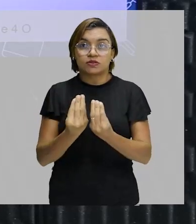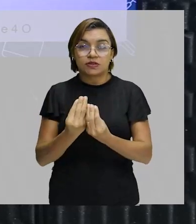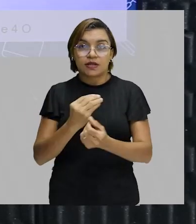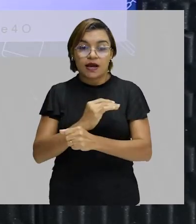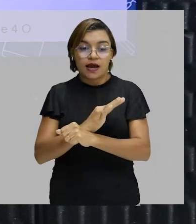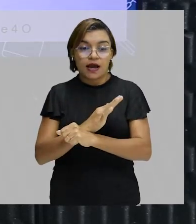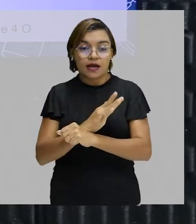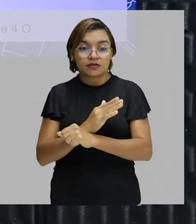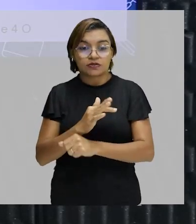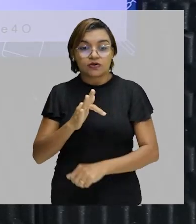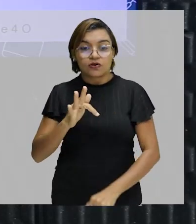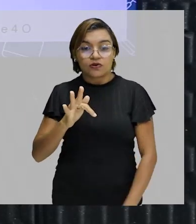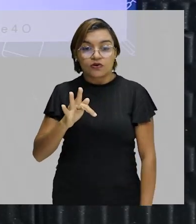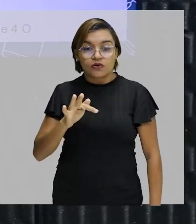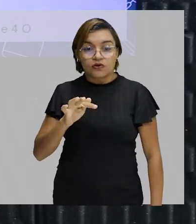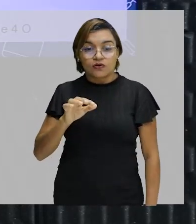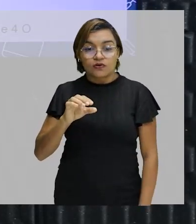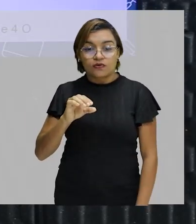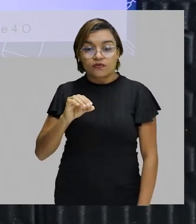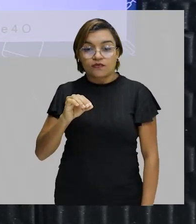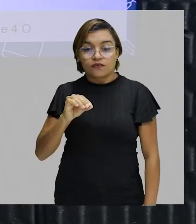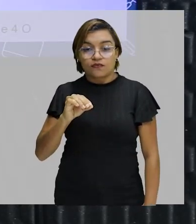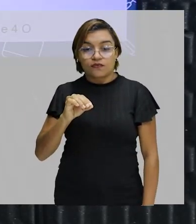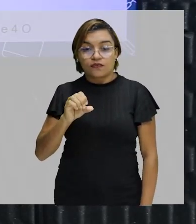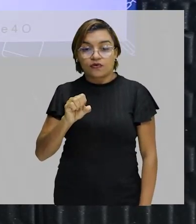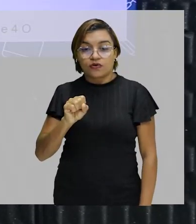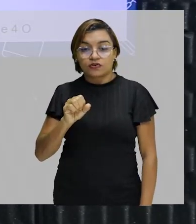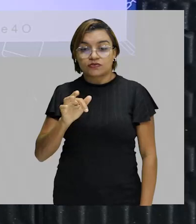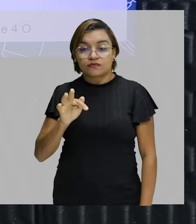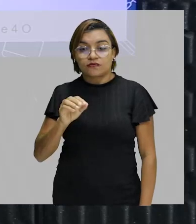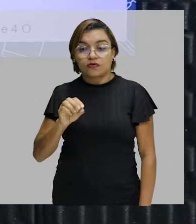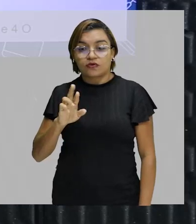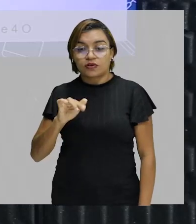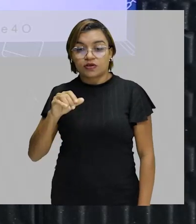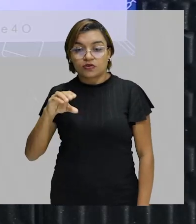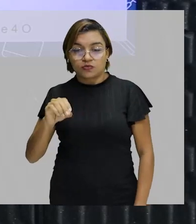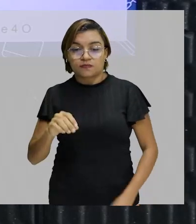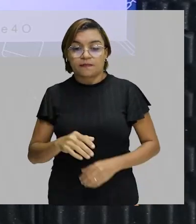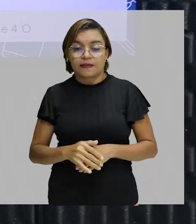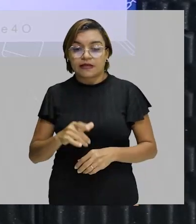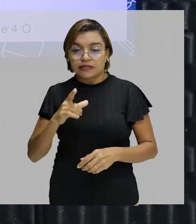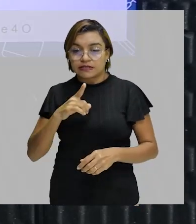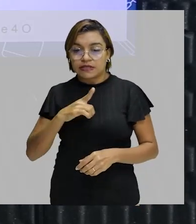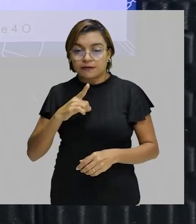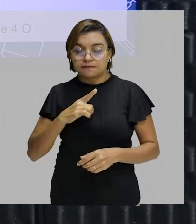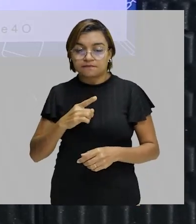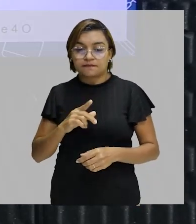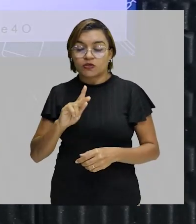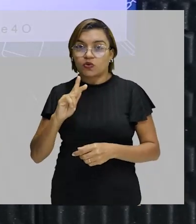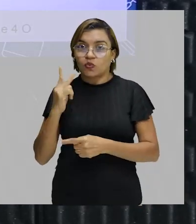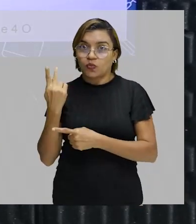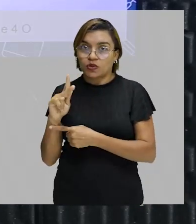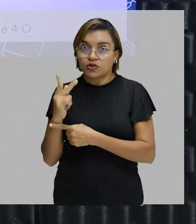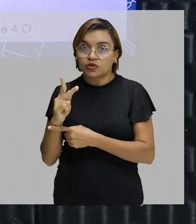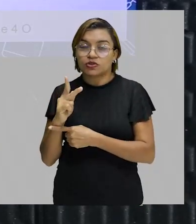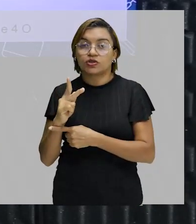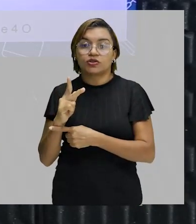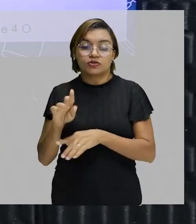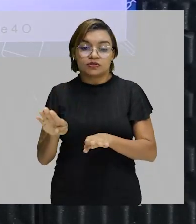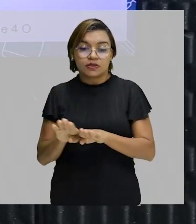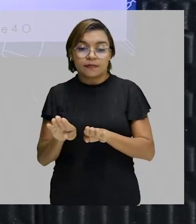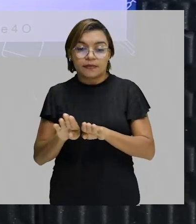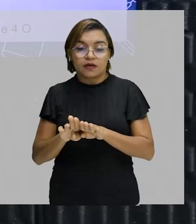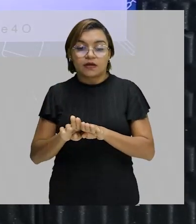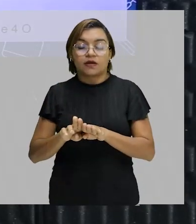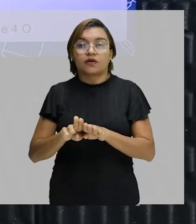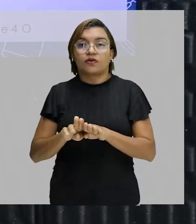fosfórico. Quais átomos? O hidrogênio, o fósforo e o oxigênio. E também me diz